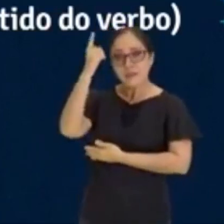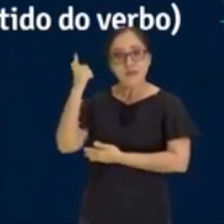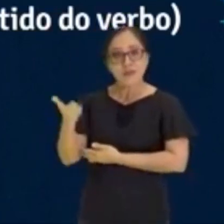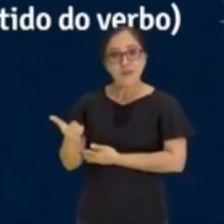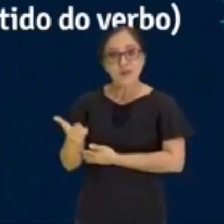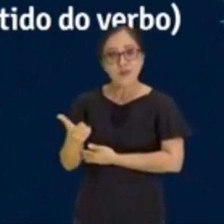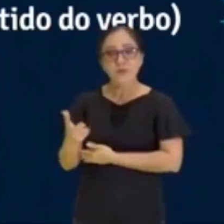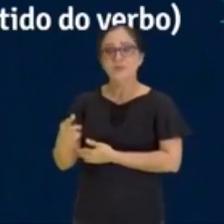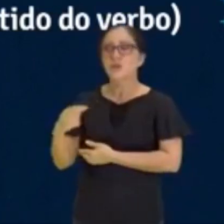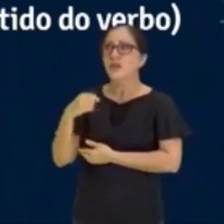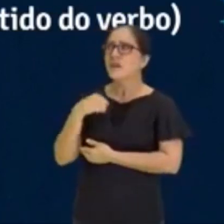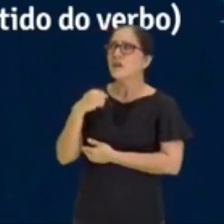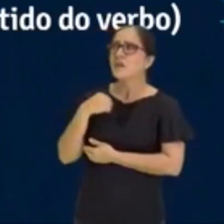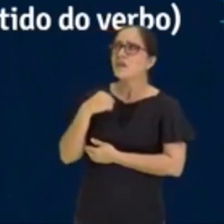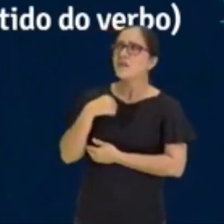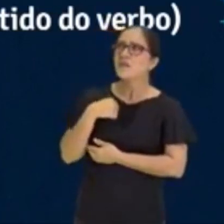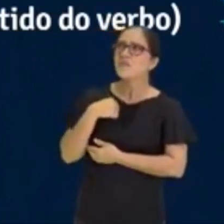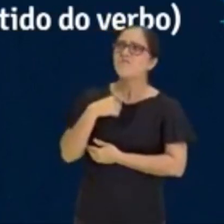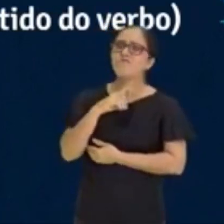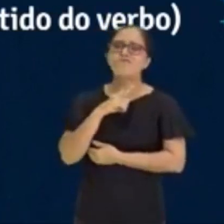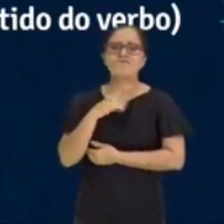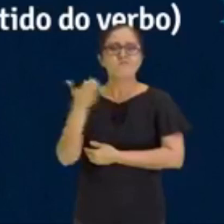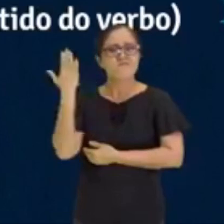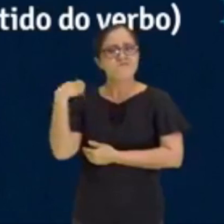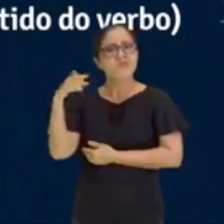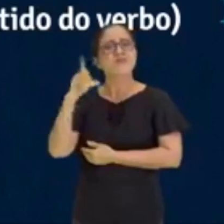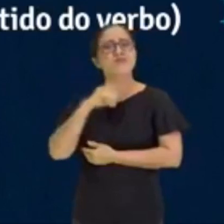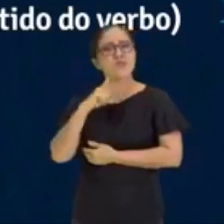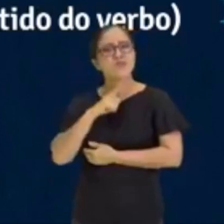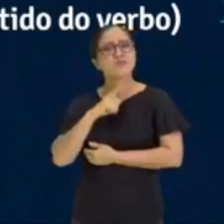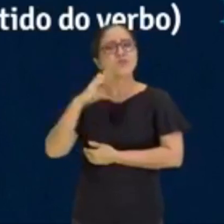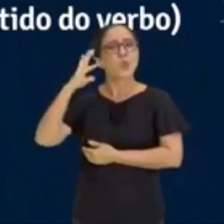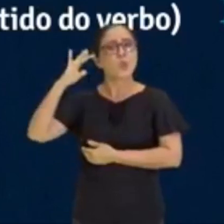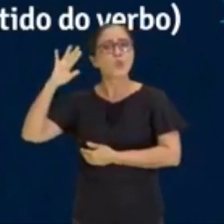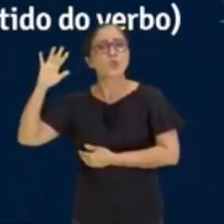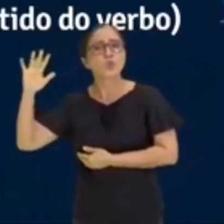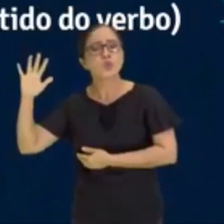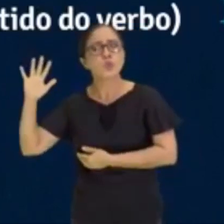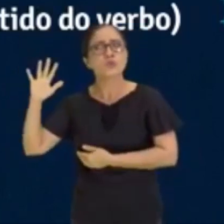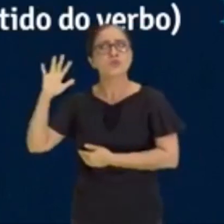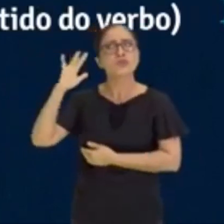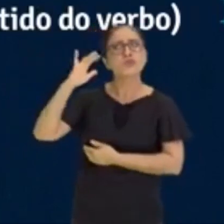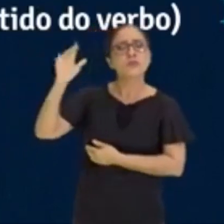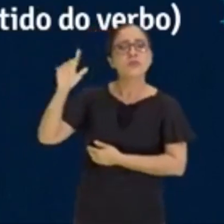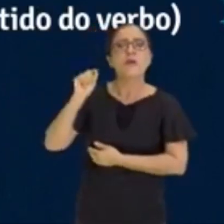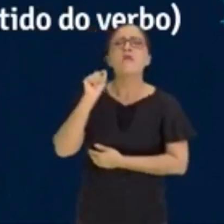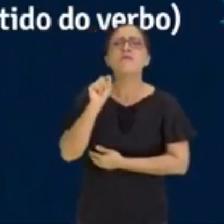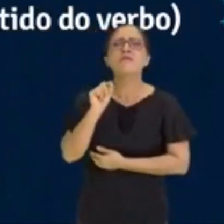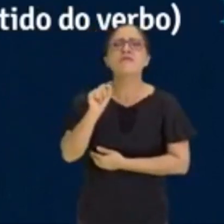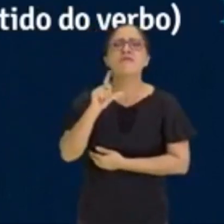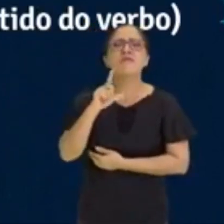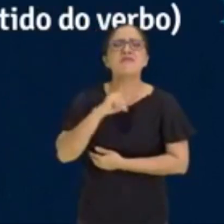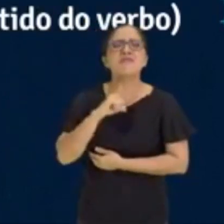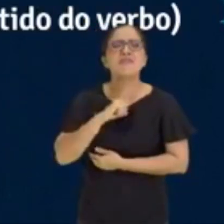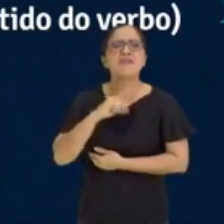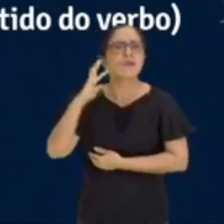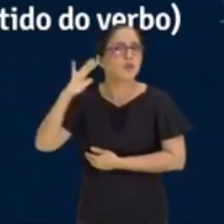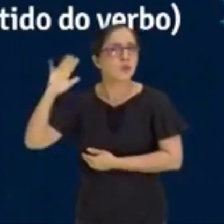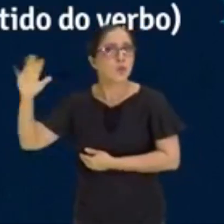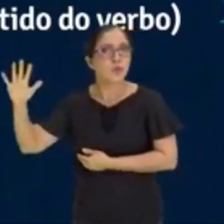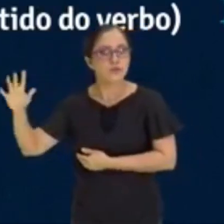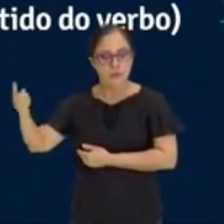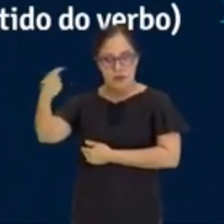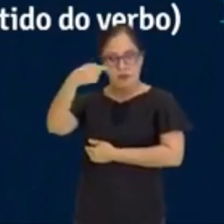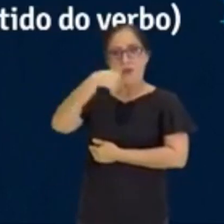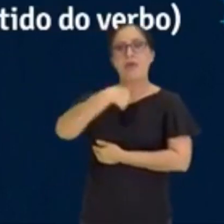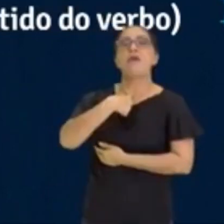para o verbo? Quem teve um sonho de sonhador? Eu. Eu, nesse caso, é o